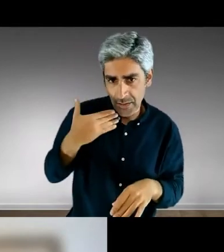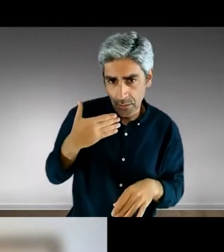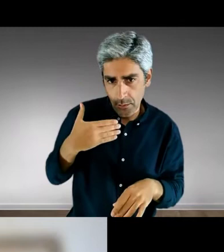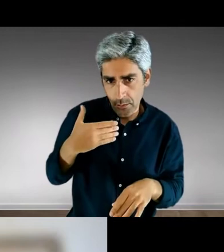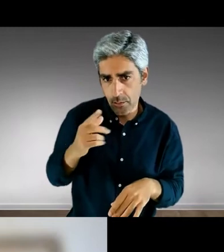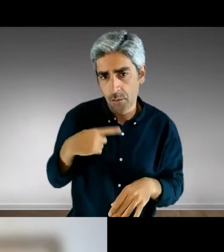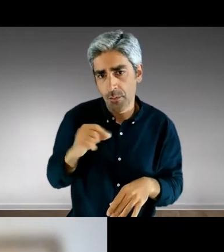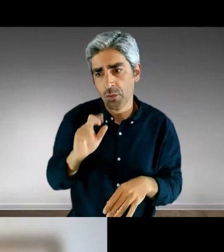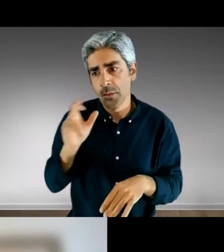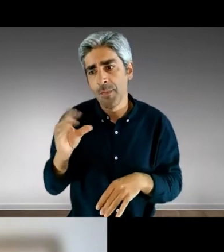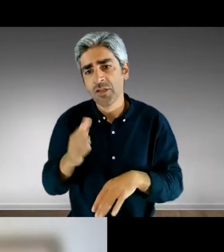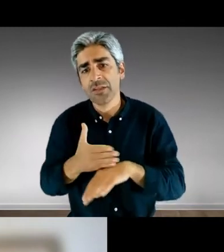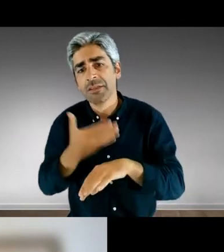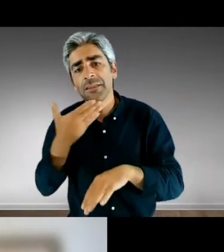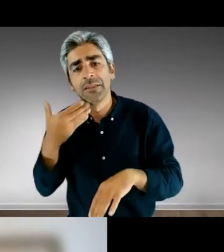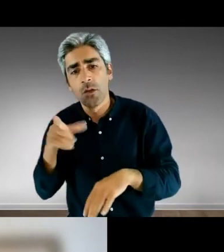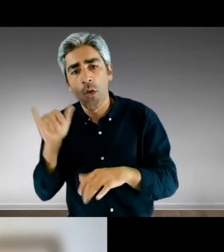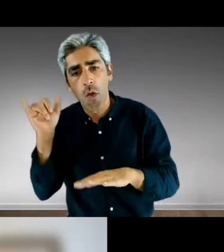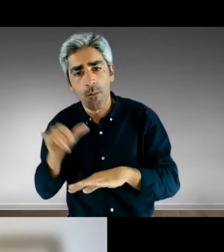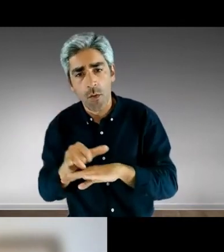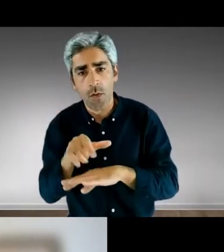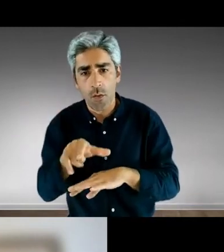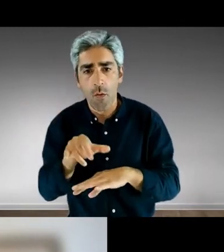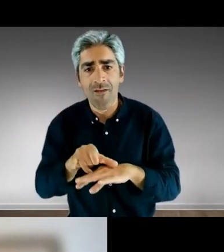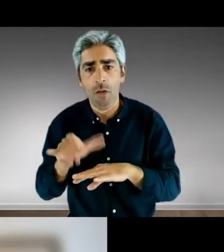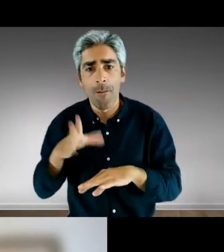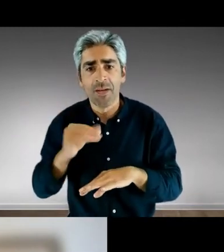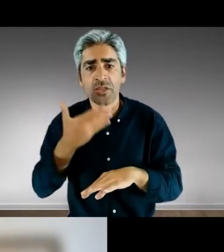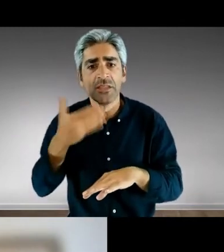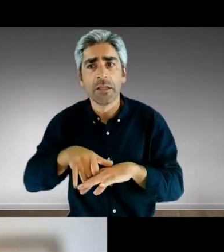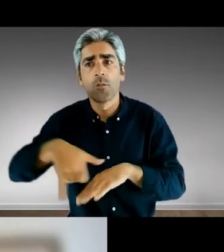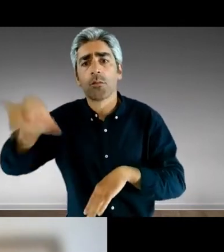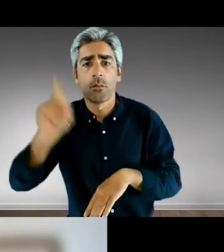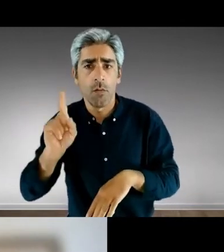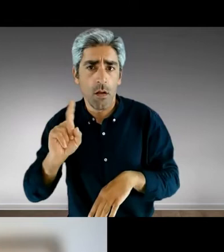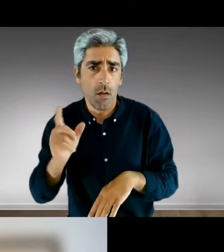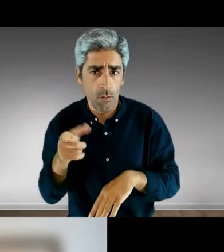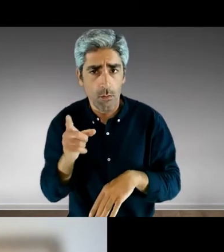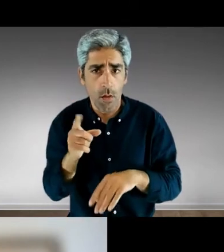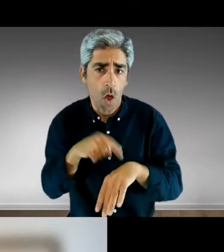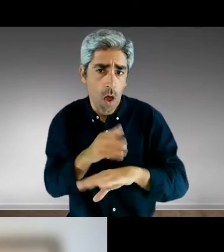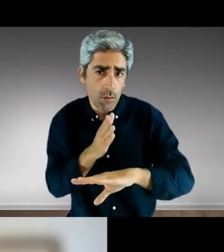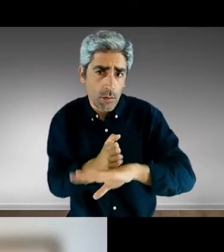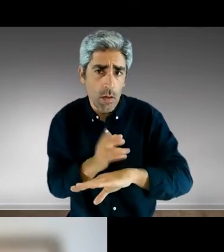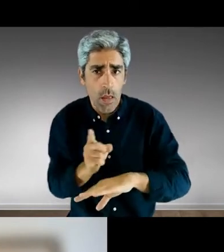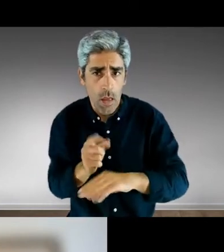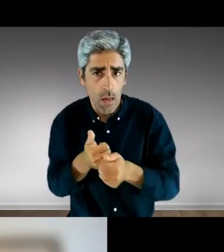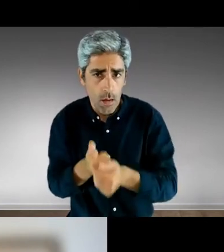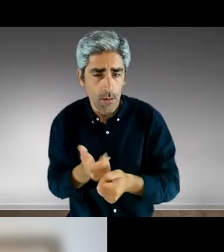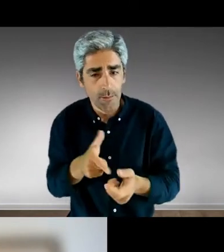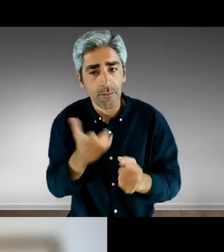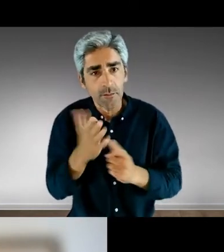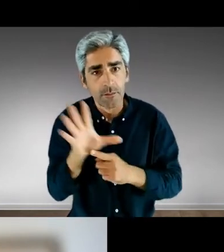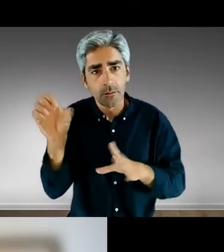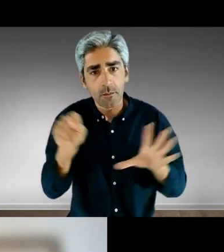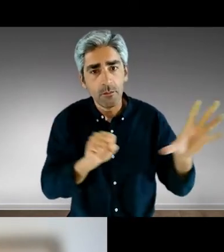mais cedo ao aeroporto, garantidamente o avião não vai partir mais cedo porque eu cheguei mais cedo. ir buscar estes